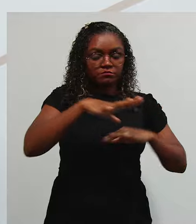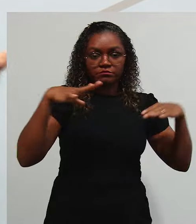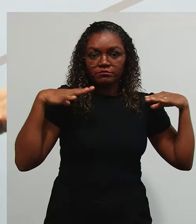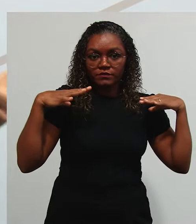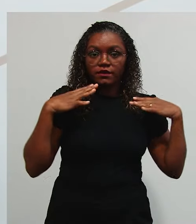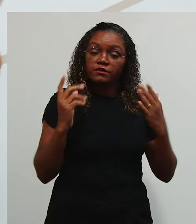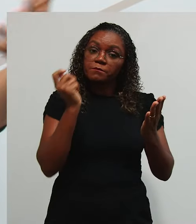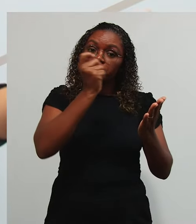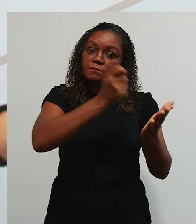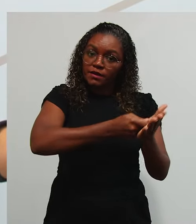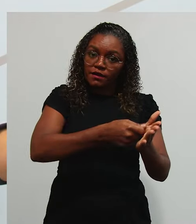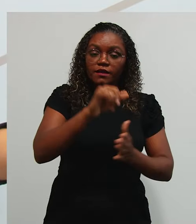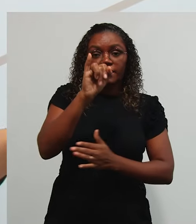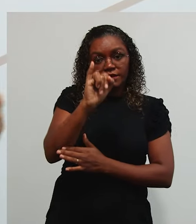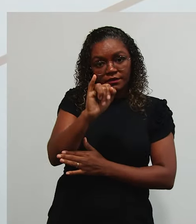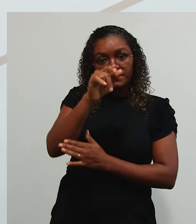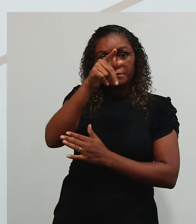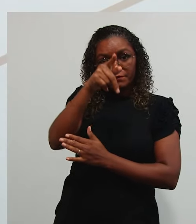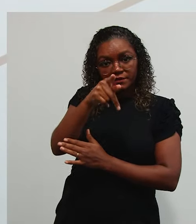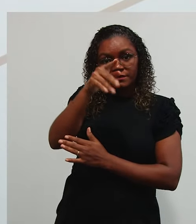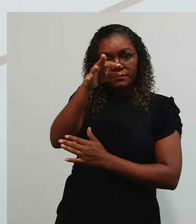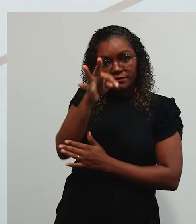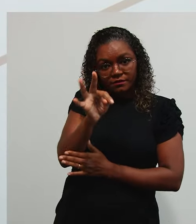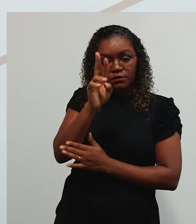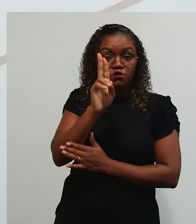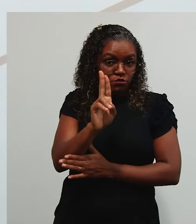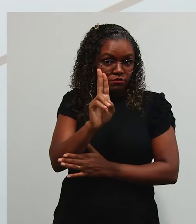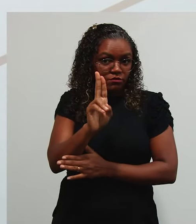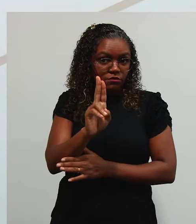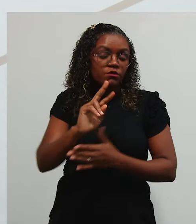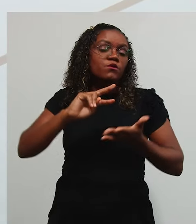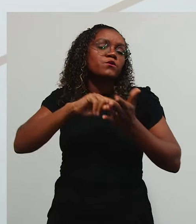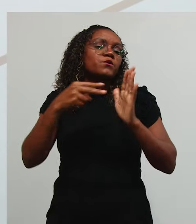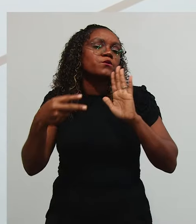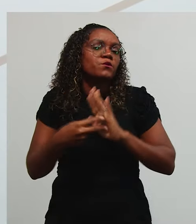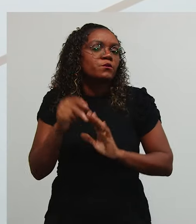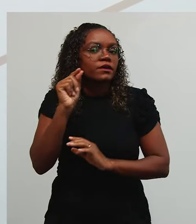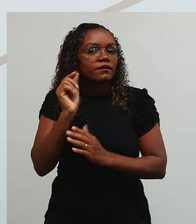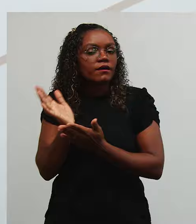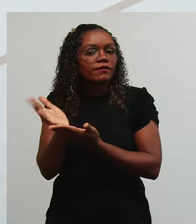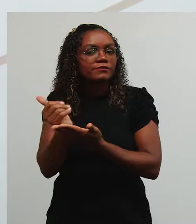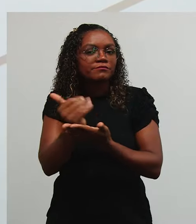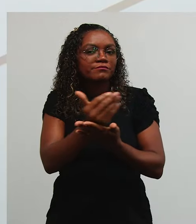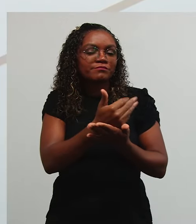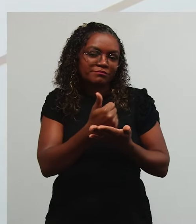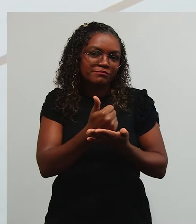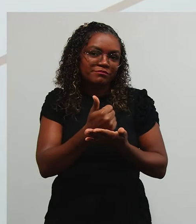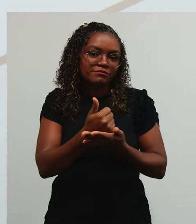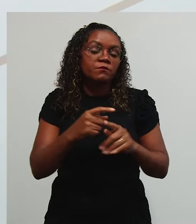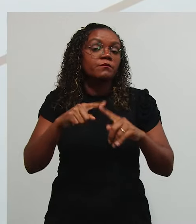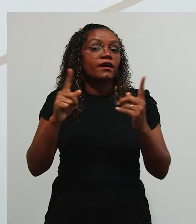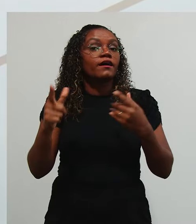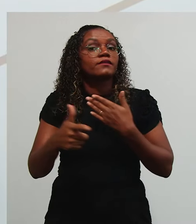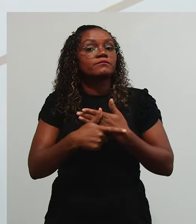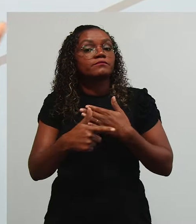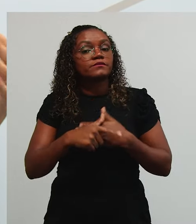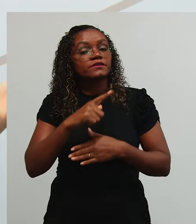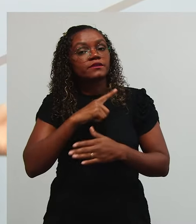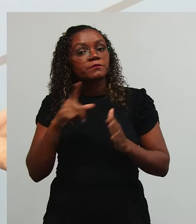pagará IPTU então percebam A ideia é arrecadar mas existem também algumas funções